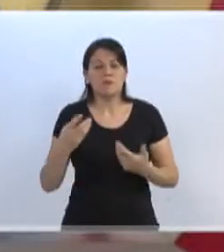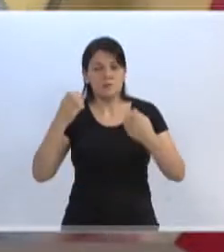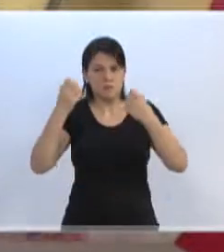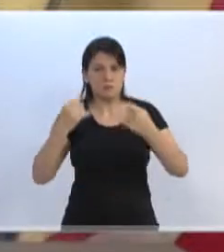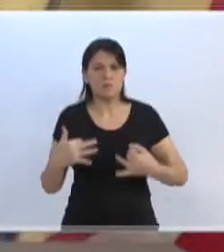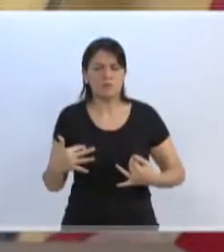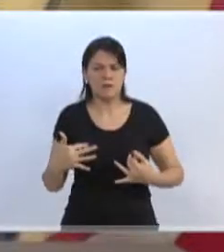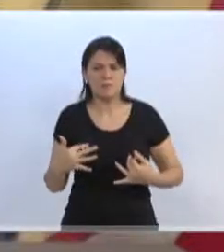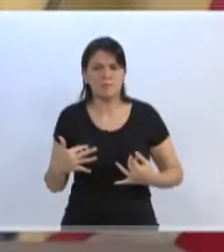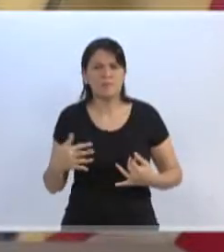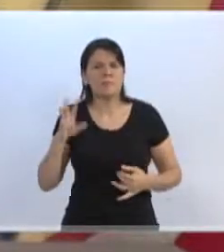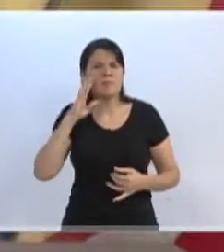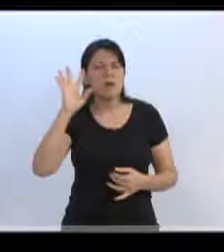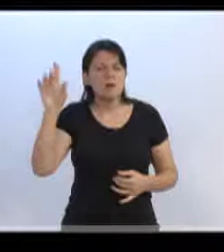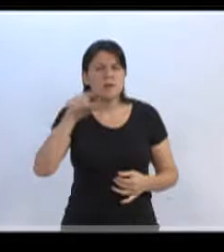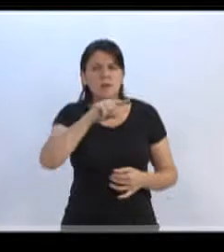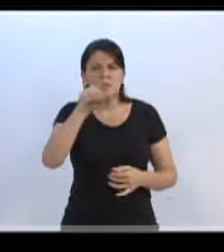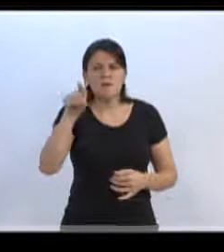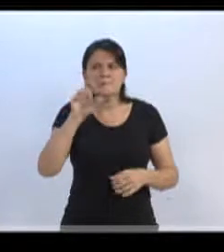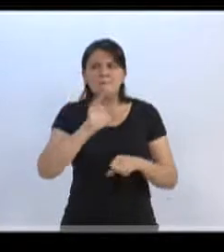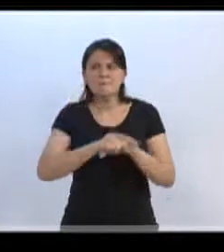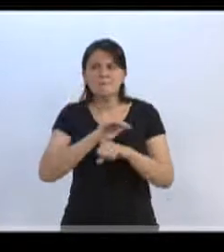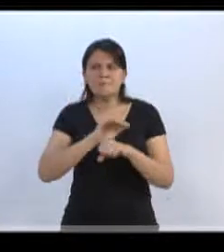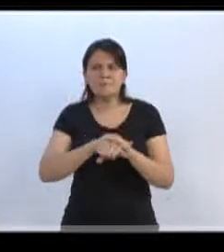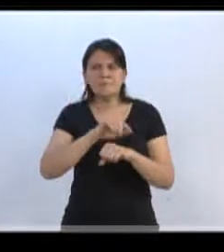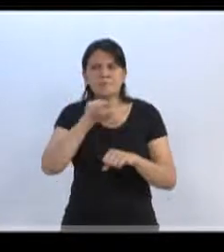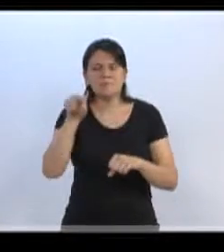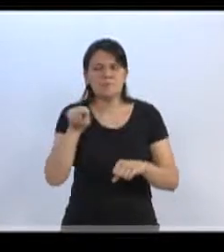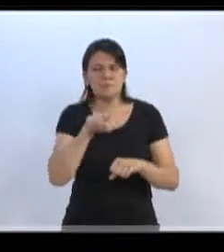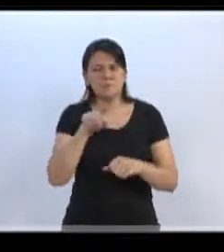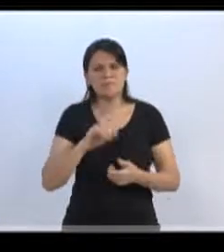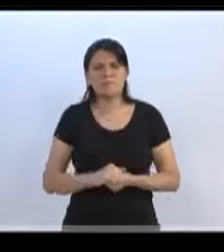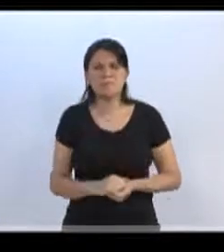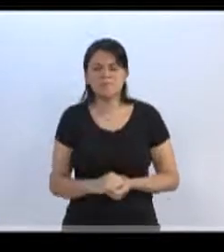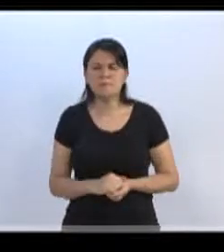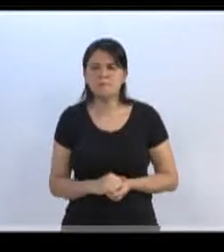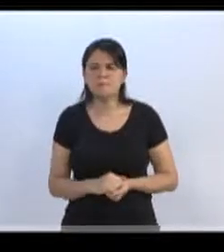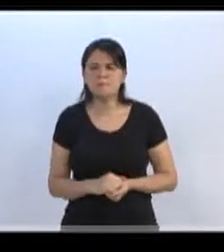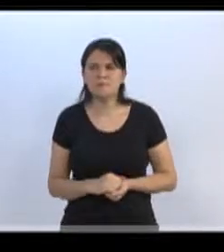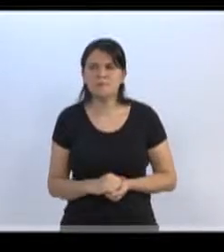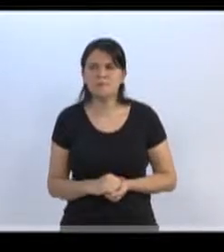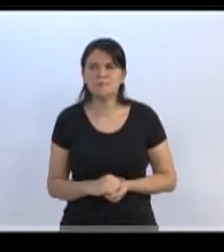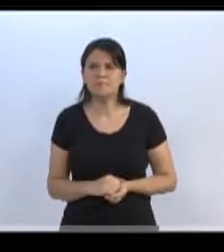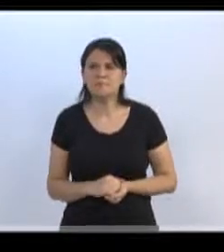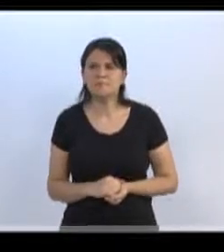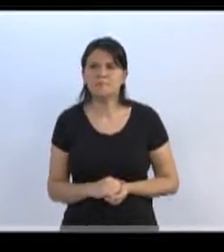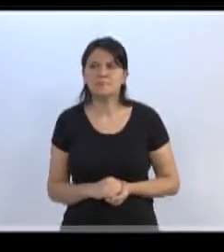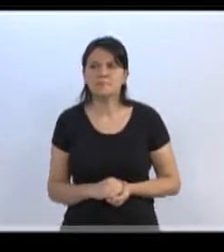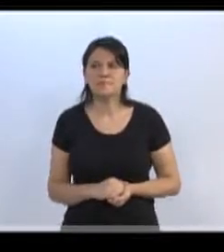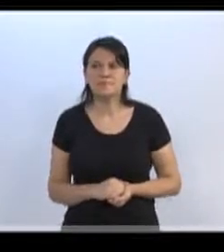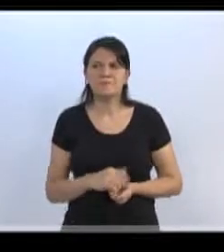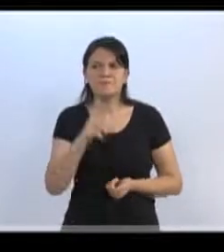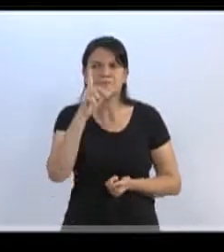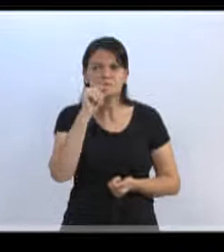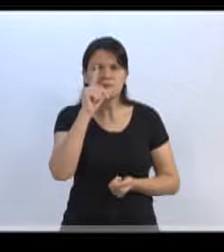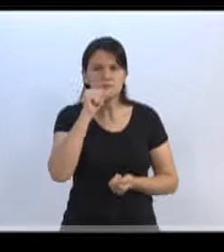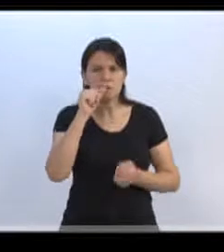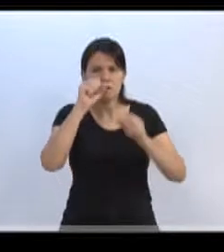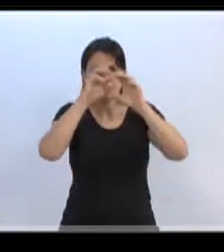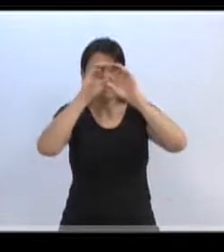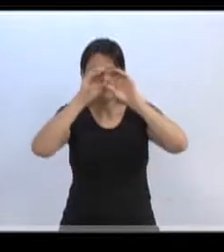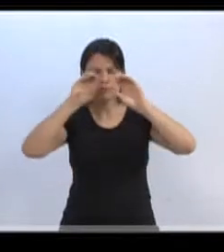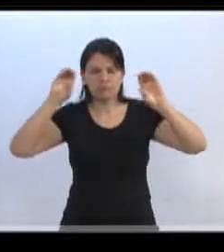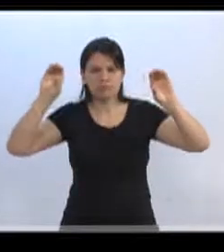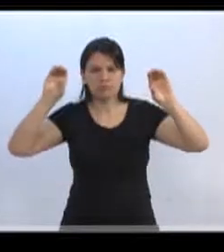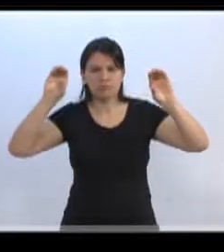falando imaginem vocês que foi feito ali olha só lhe olha ali como está apodrecendo ali é vereadores